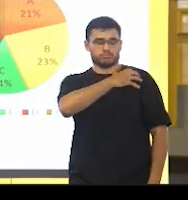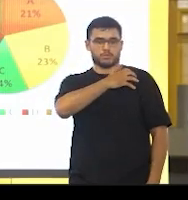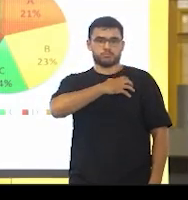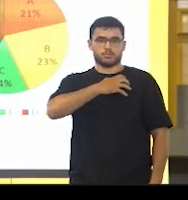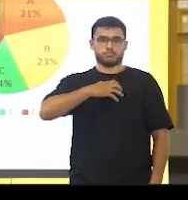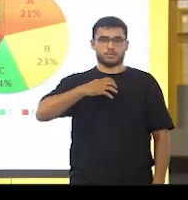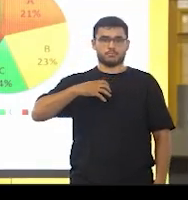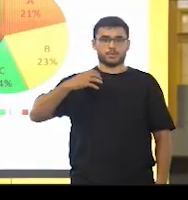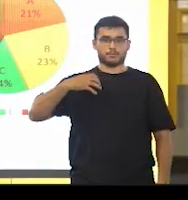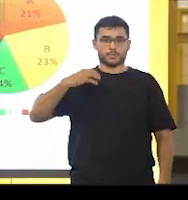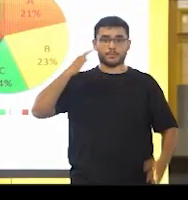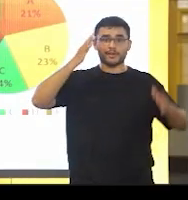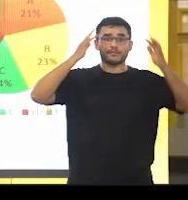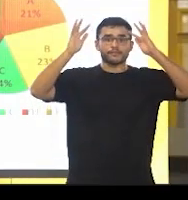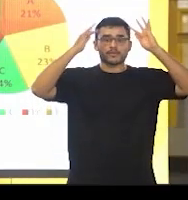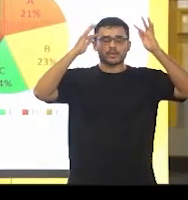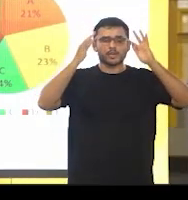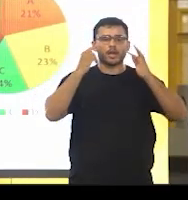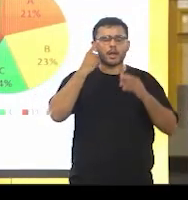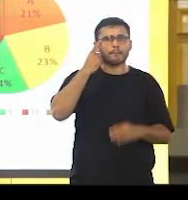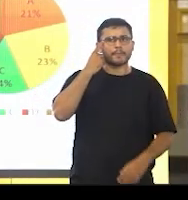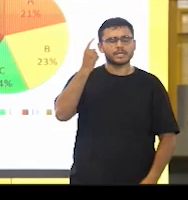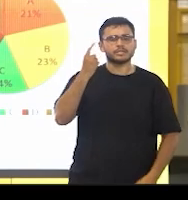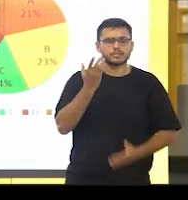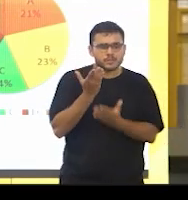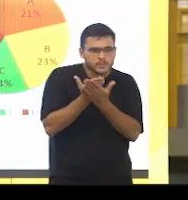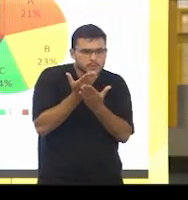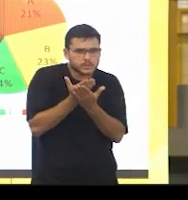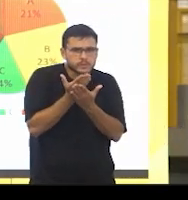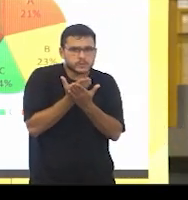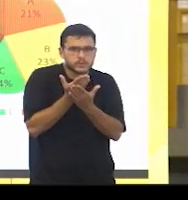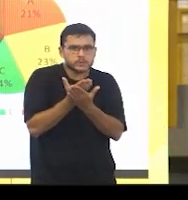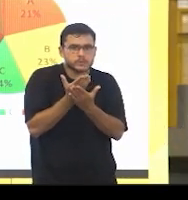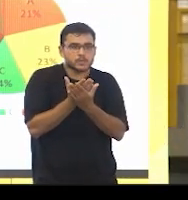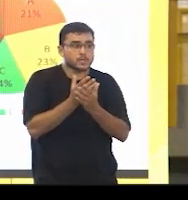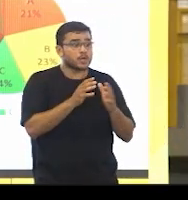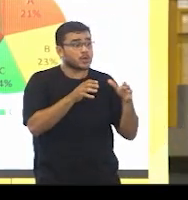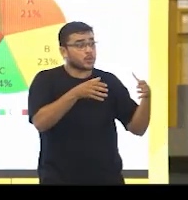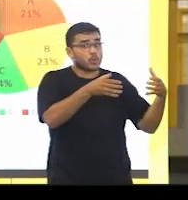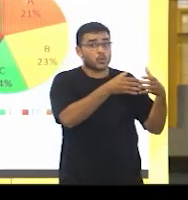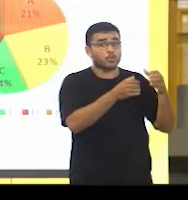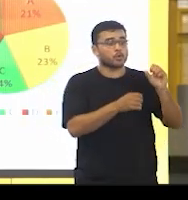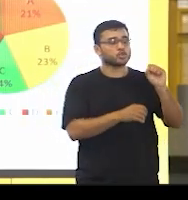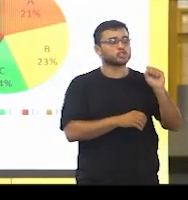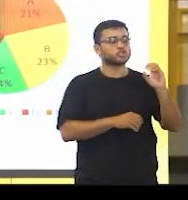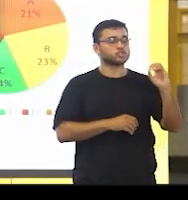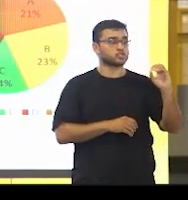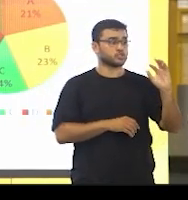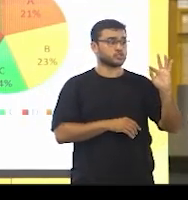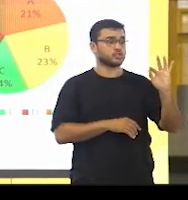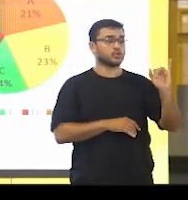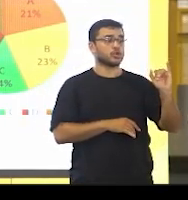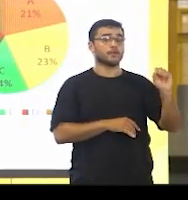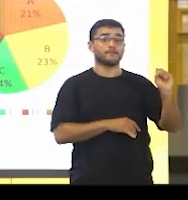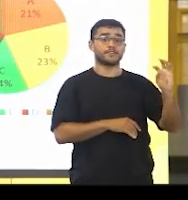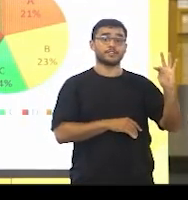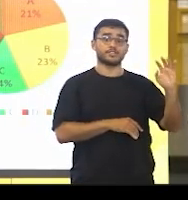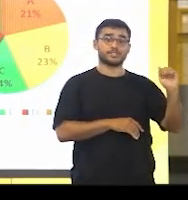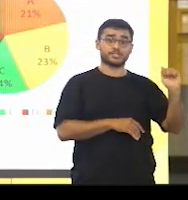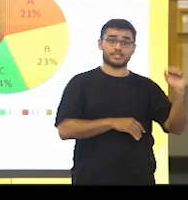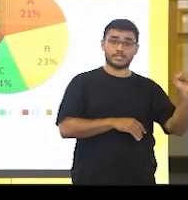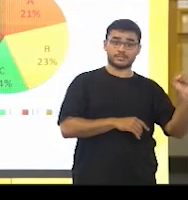a política, a educação. Depois de Sócrates e os sofistas, nós temos Platão, que